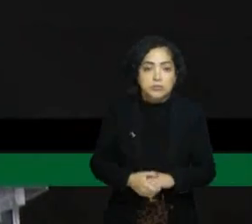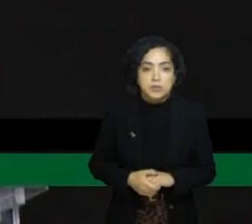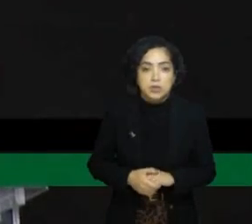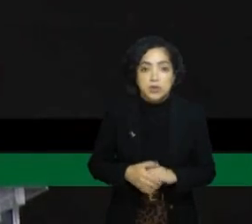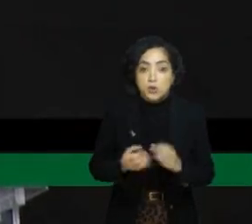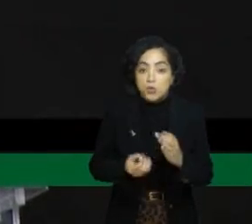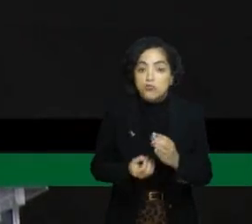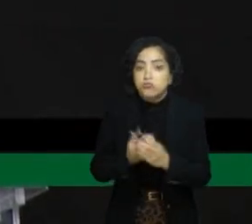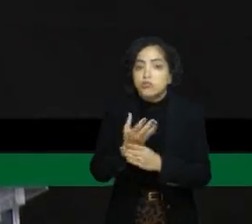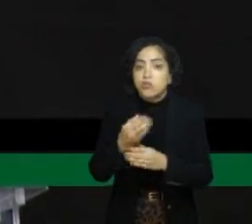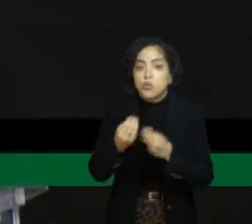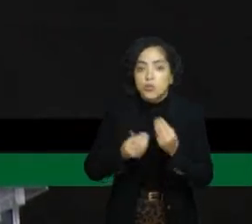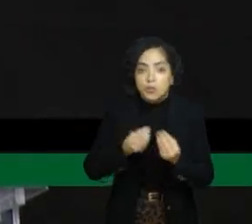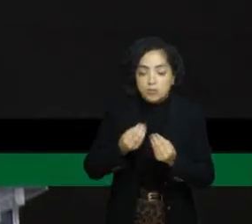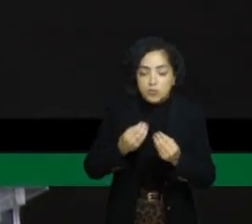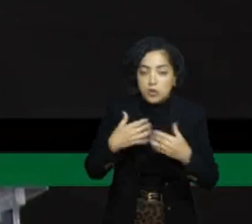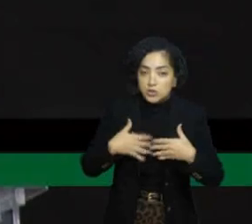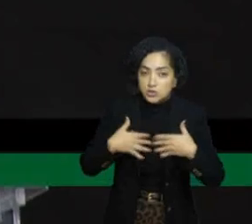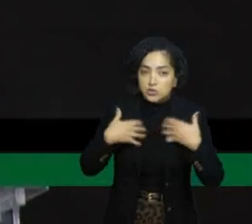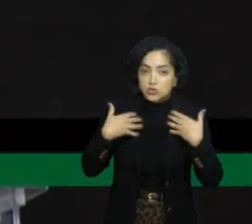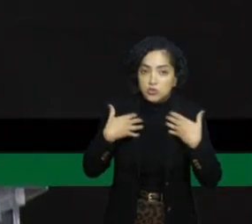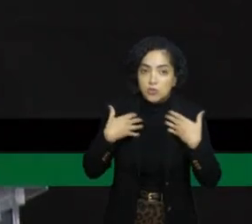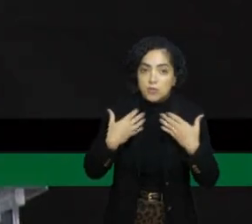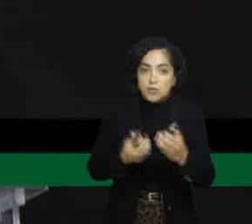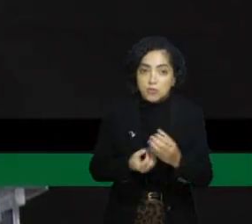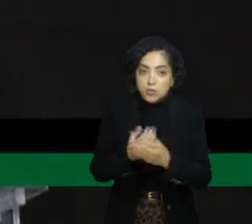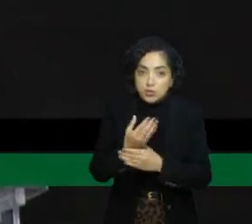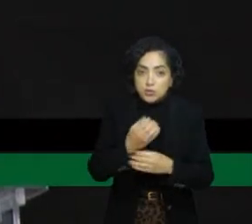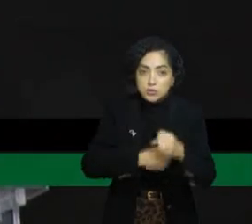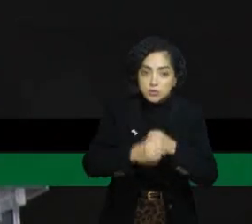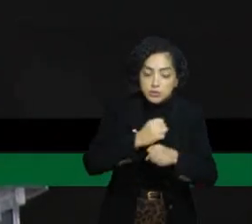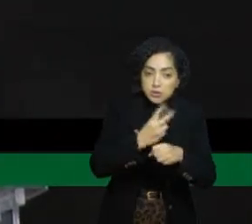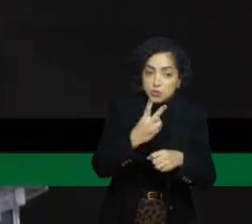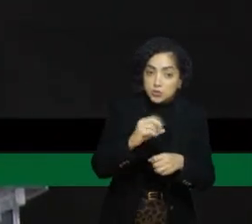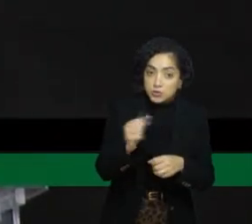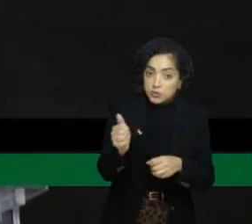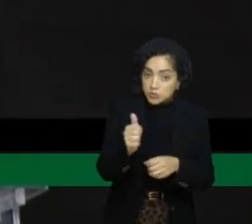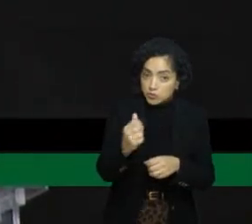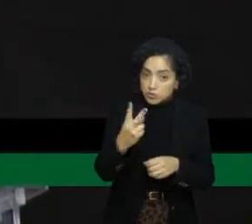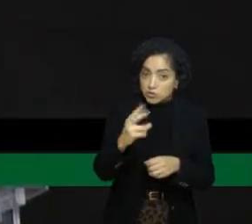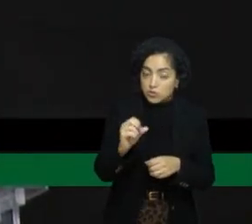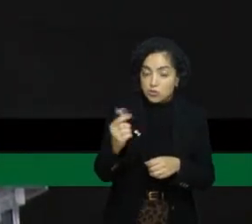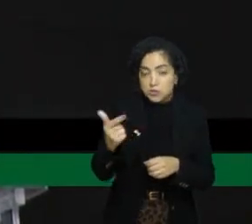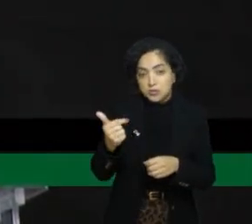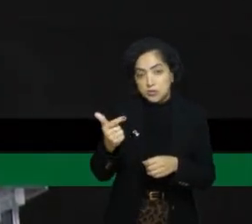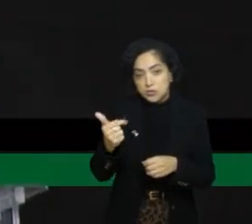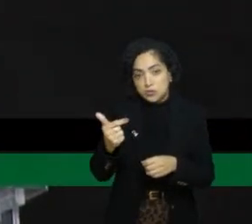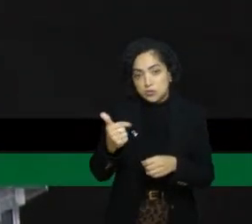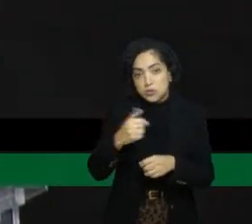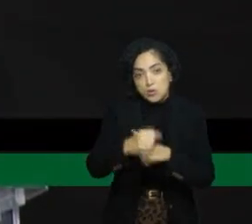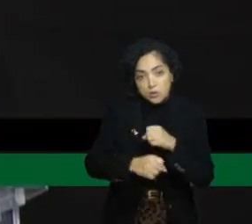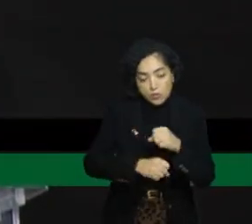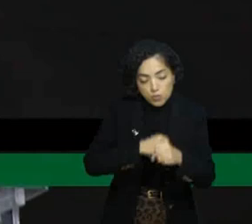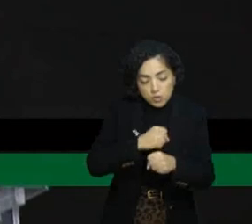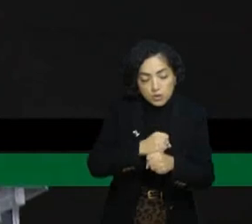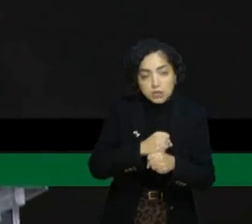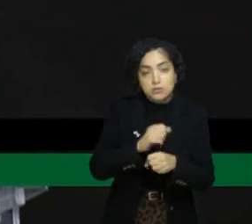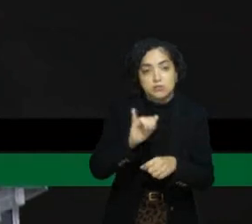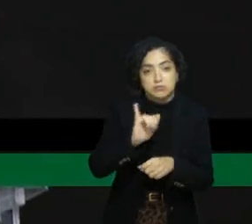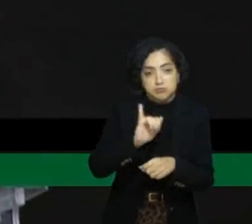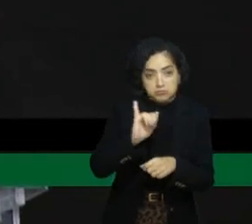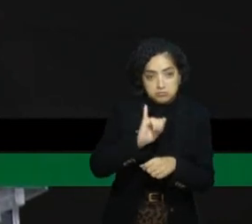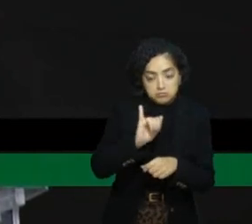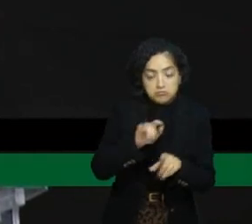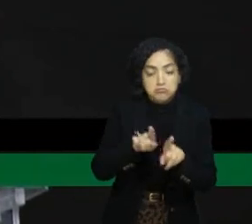nasceu? Comemoramos em 2011, 2012, o ano da Itália no Brasil e também